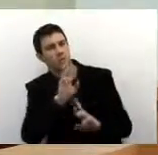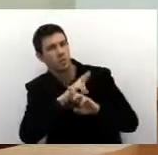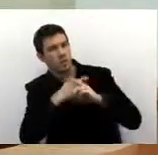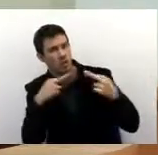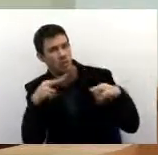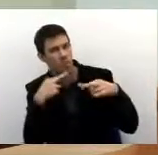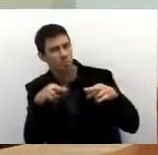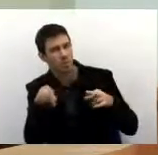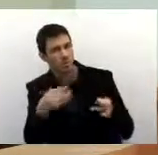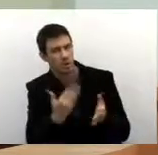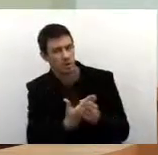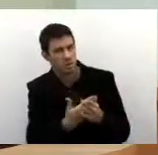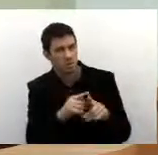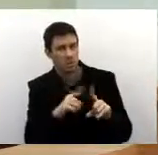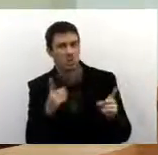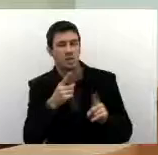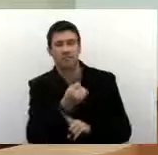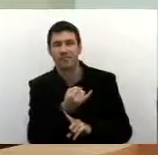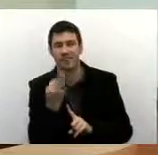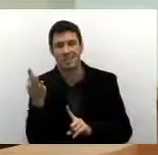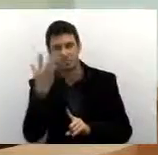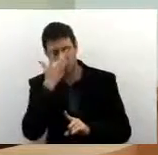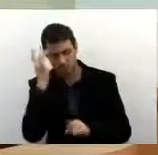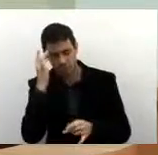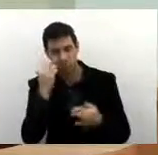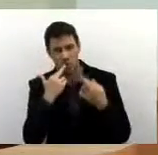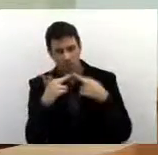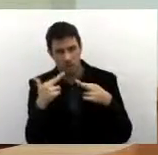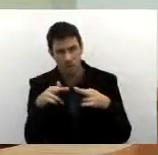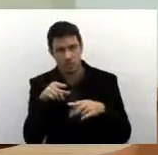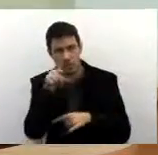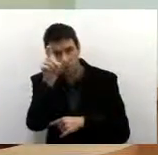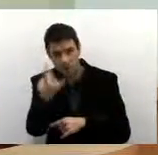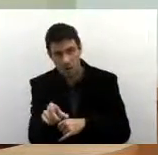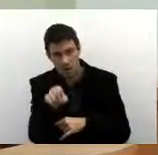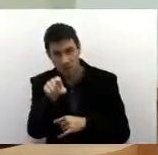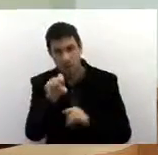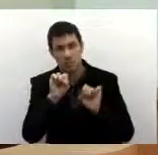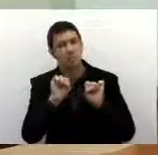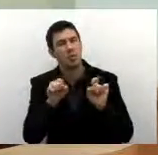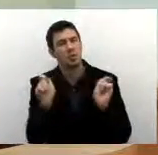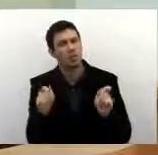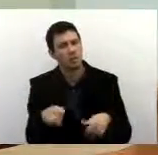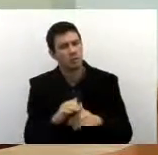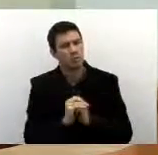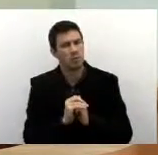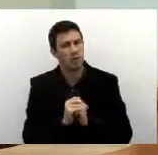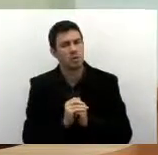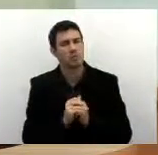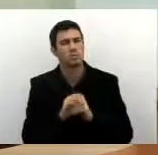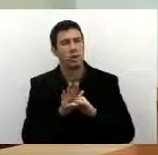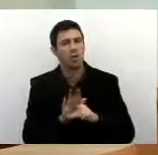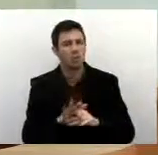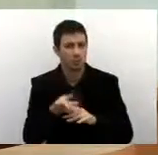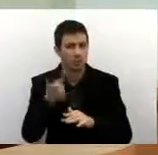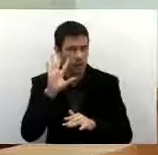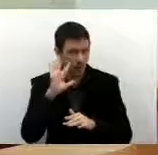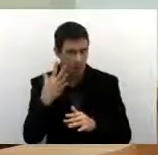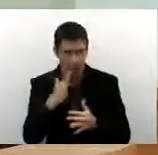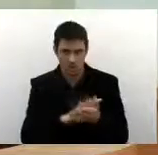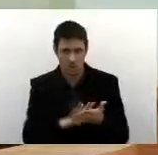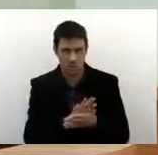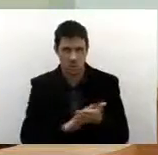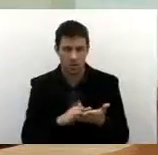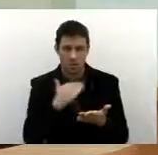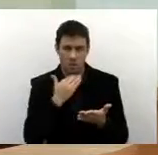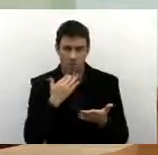dessa pasta. Vários estão reclamando. Então, Vossa Excelência, por favor, se possível, veja o que pode ser feito para que isso não aconteça mais. E